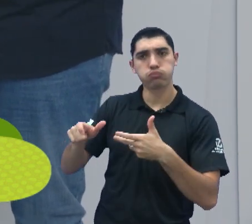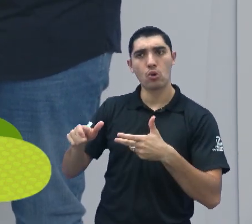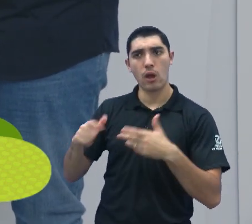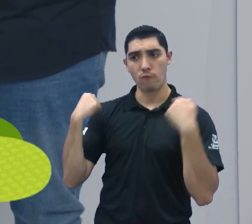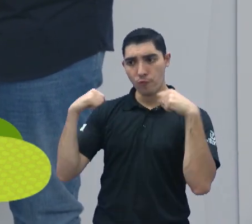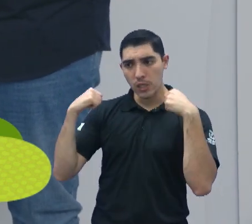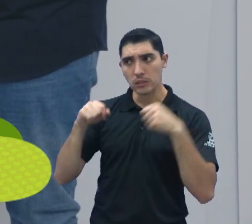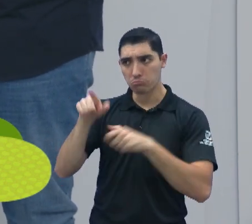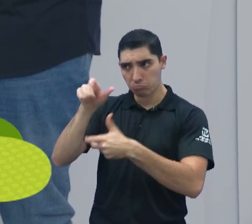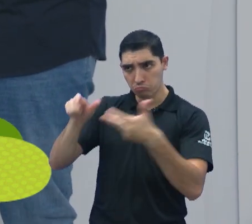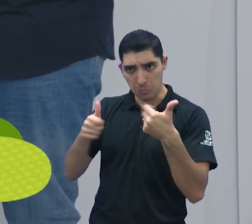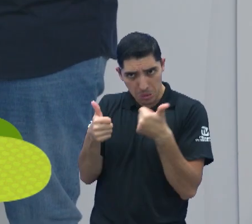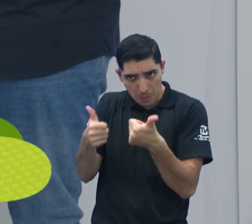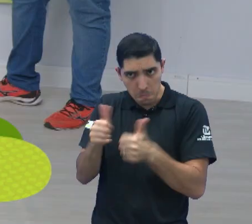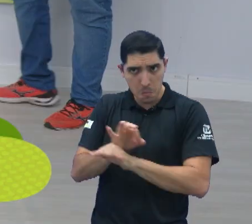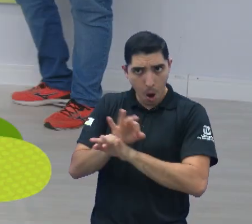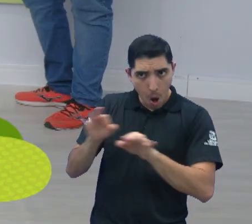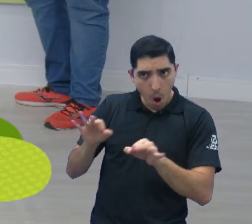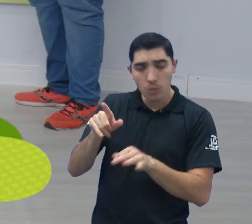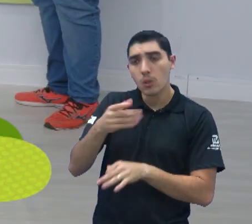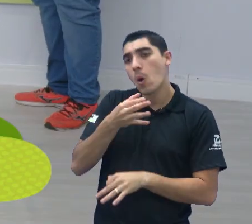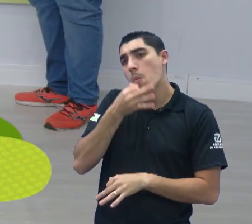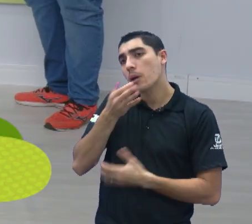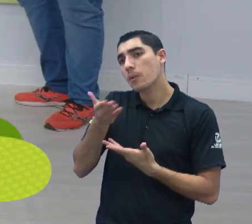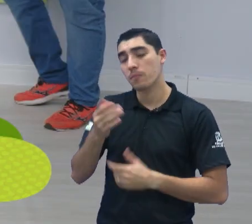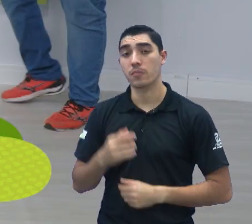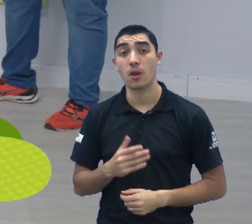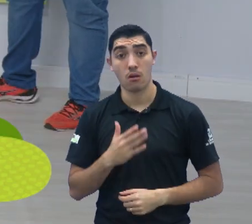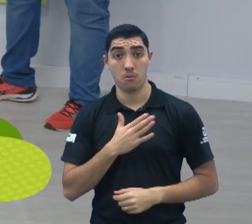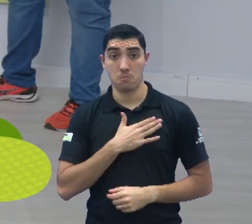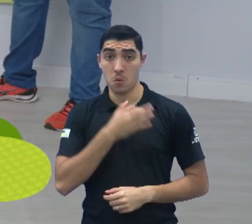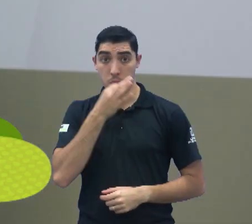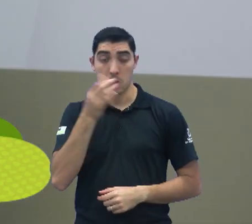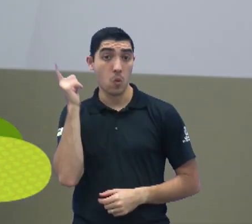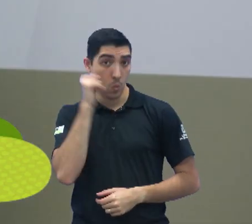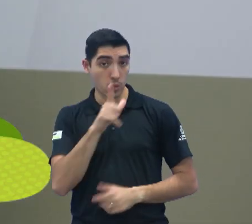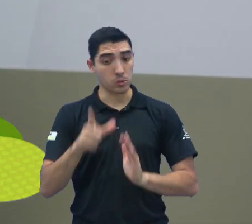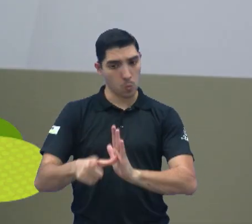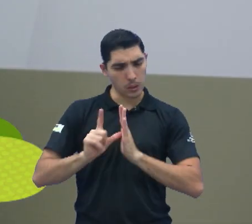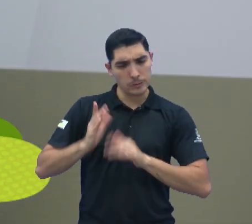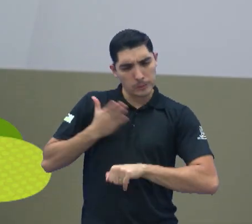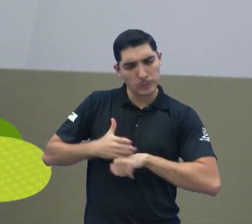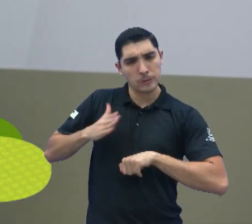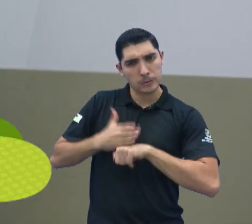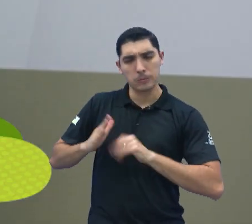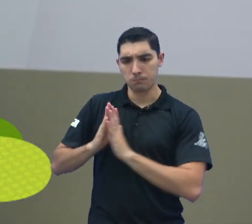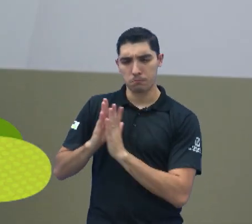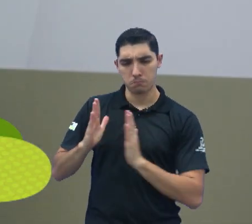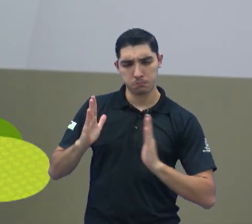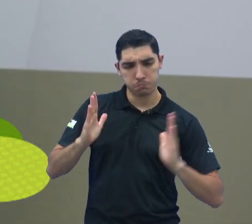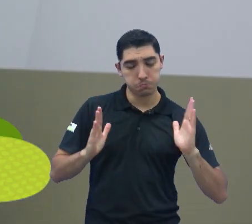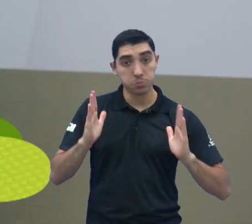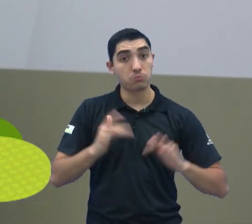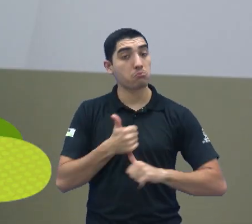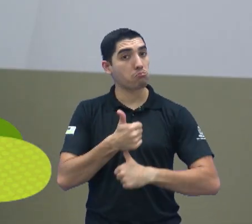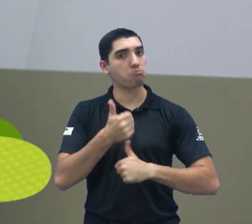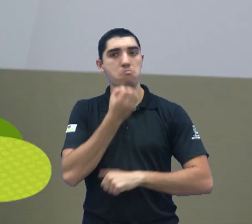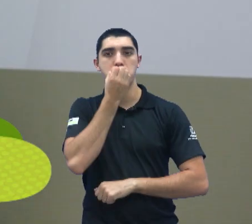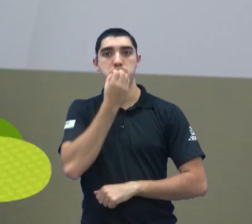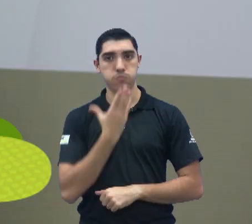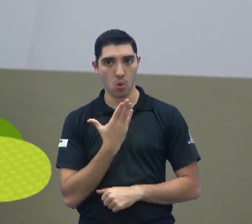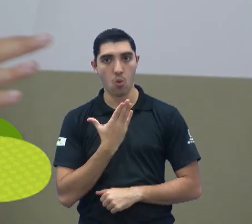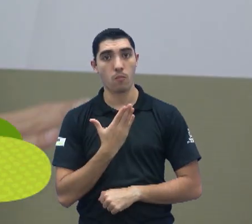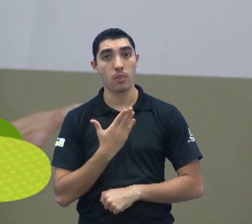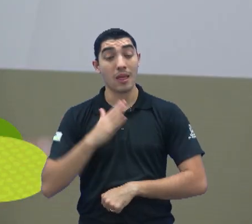temporada. Como é que você avalia essa questão? Eu acho que a gente conseguiu fazer uma pré-temporada muito boa esse ano, num prazo em que